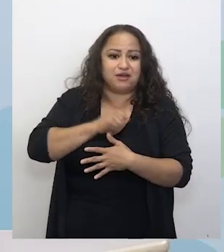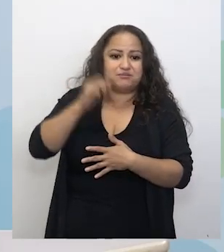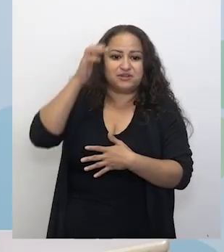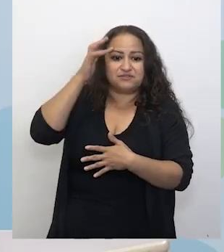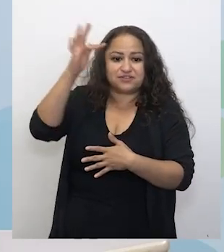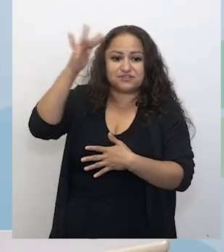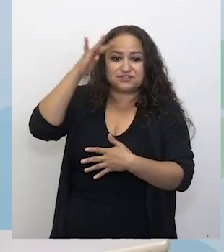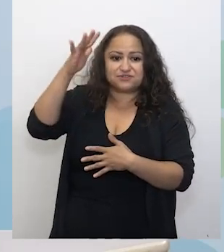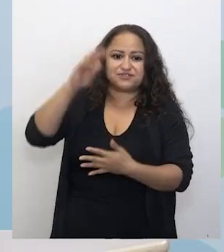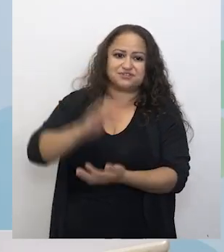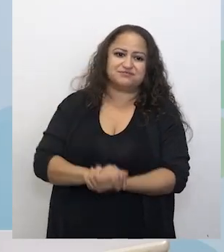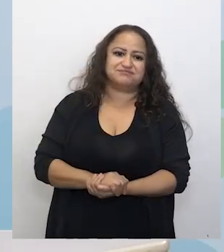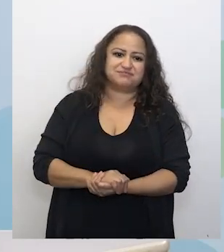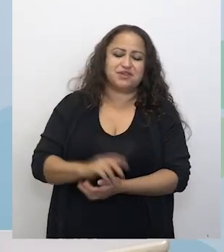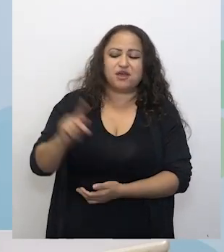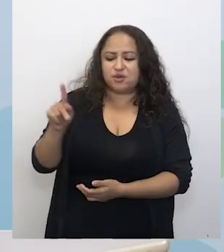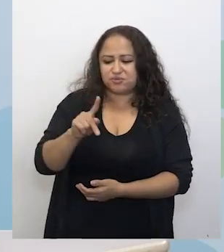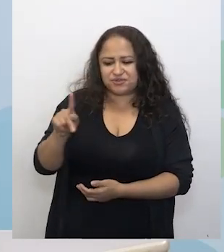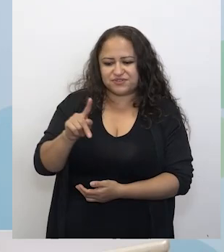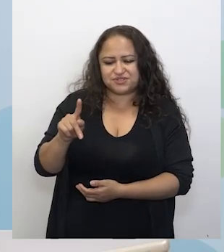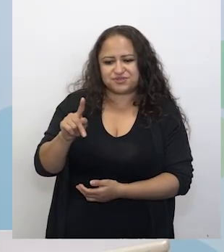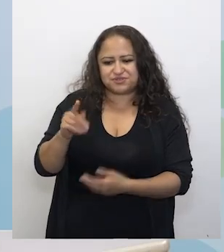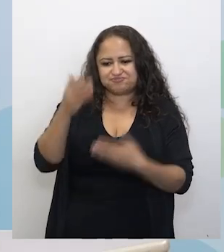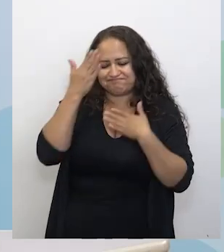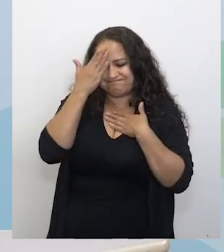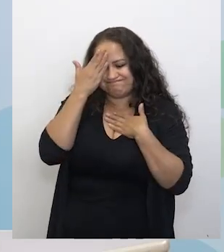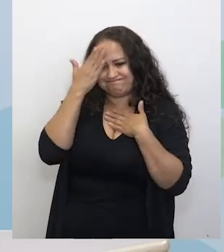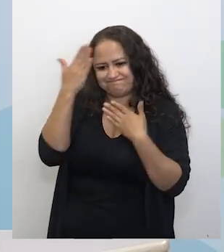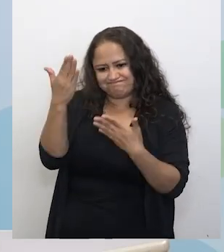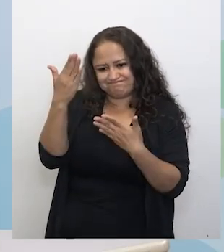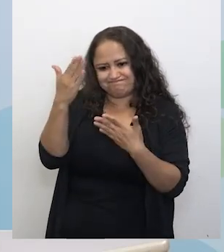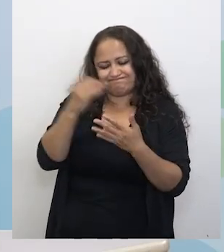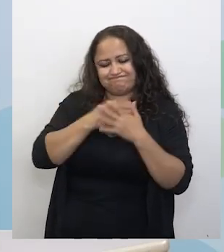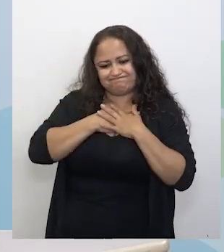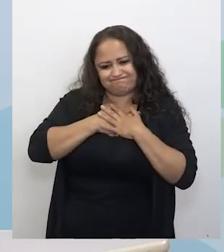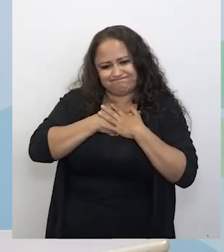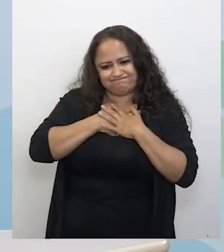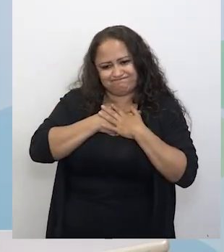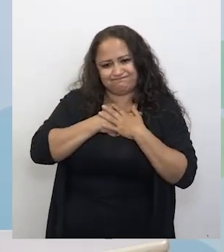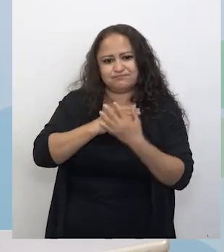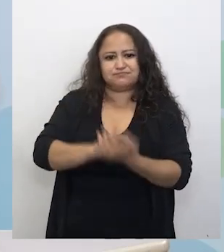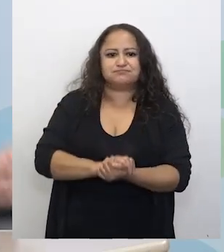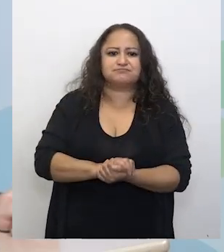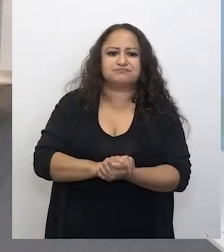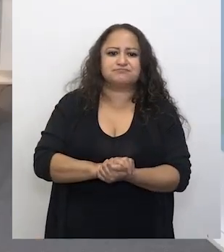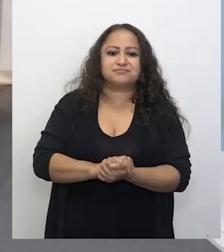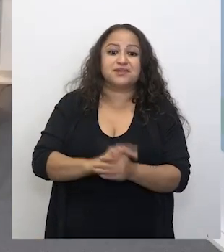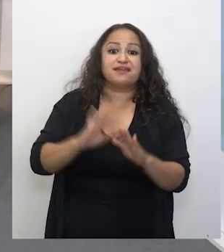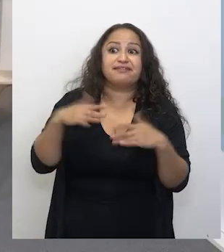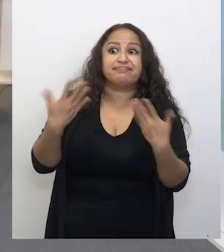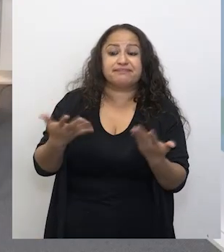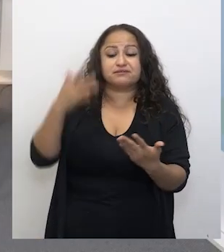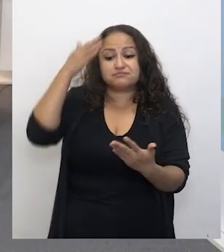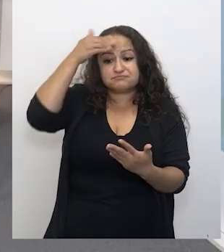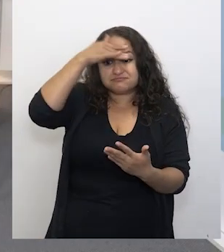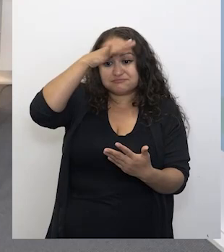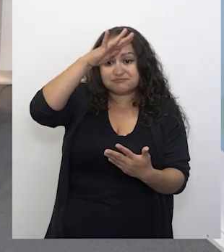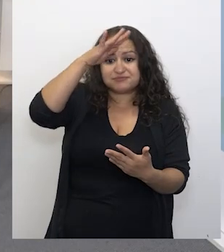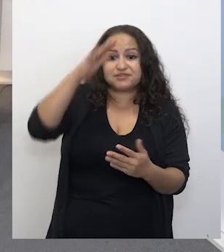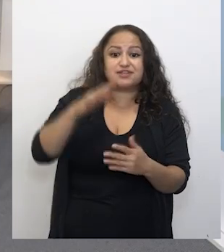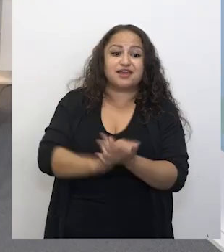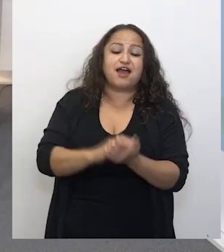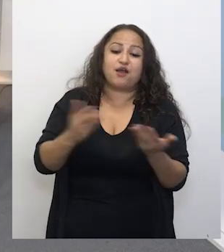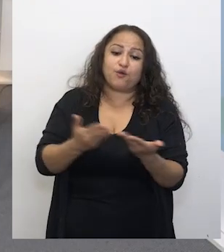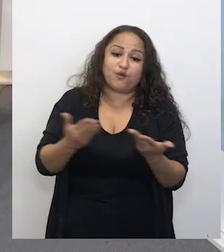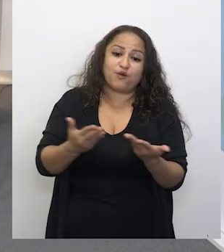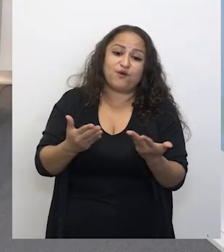Então, professor Roberto Machado, no nosso pensamento. Ti, finalizamos.